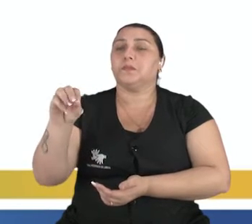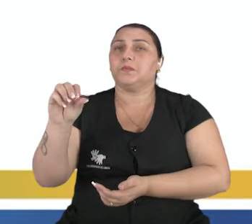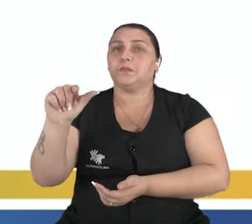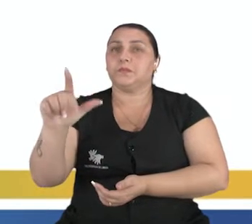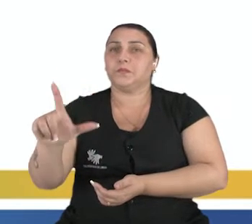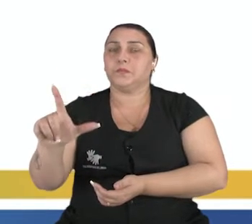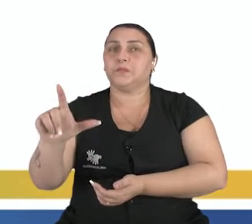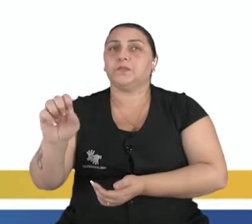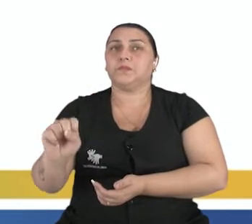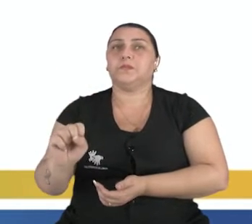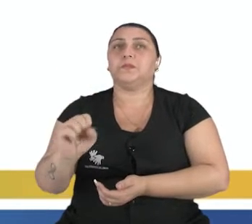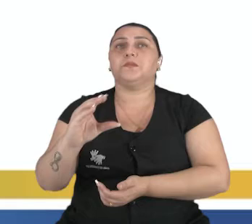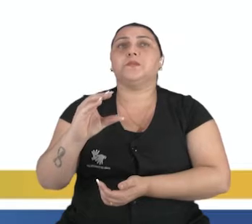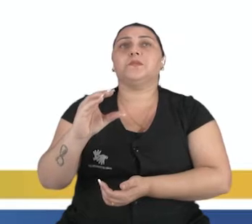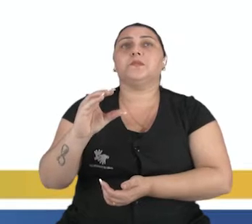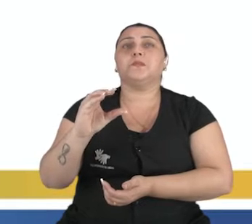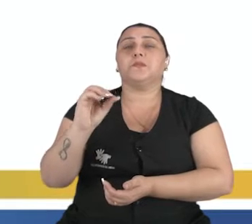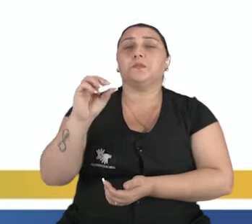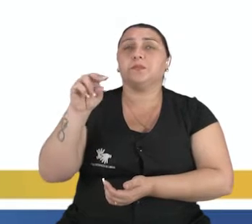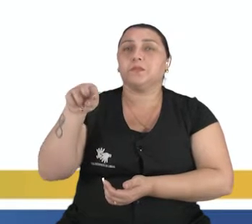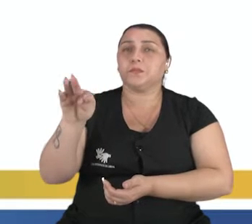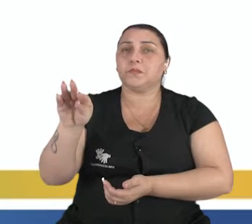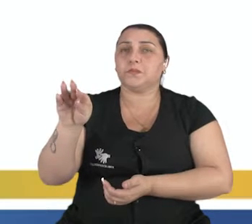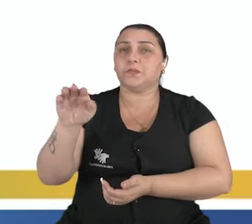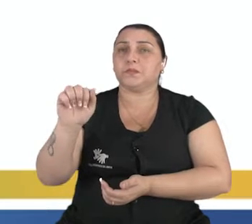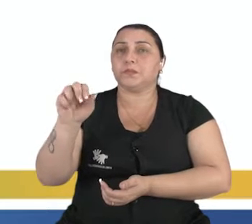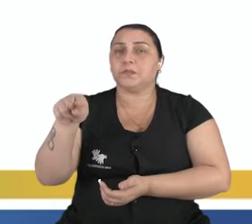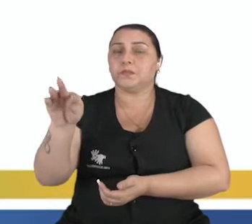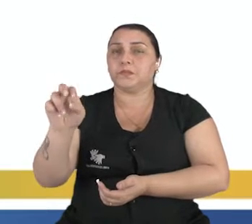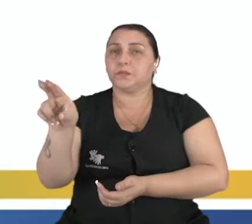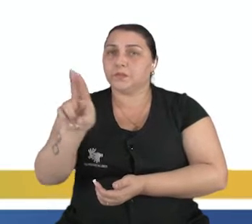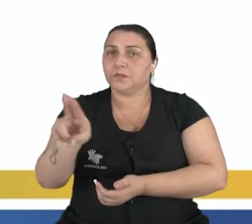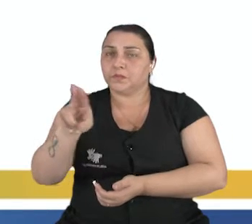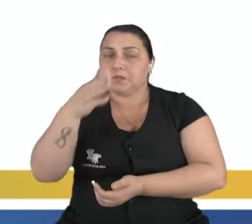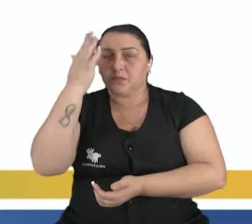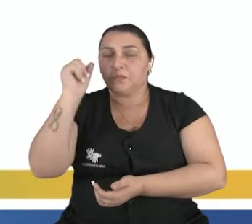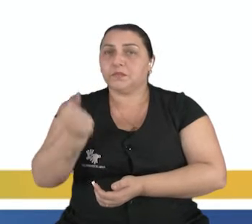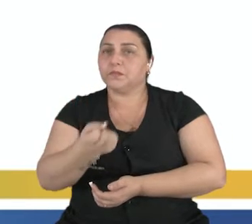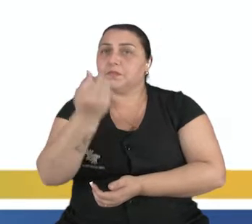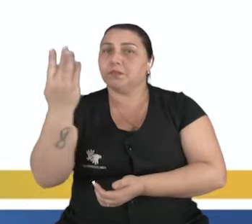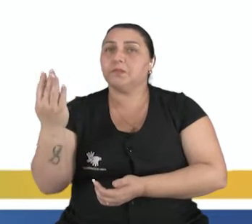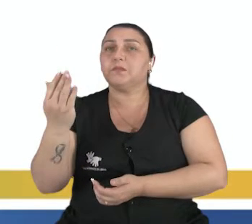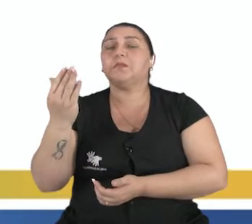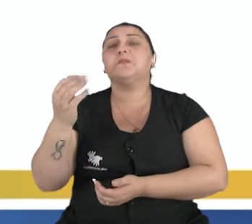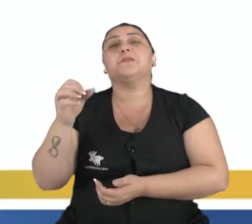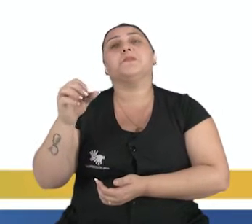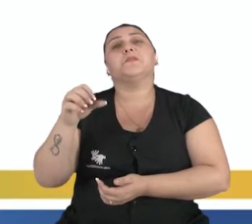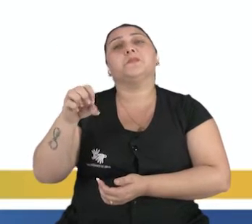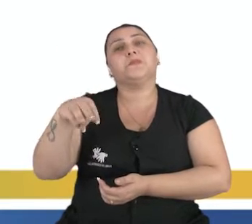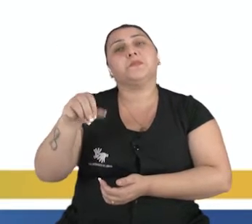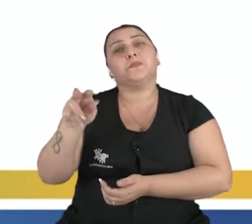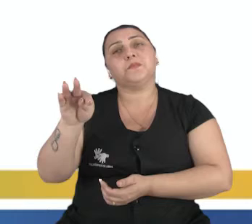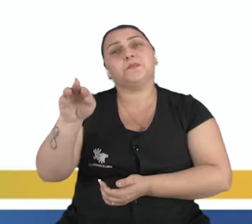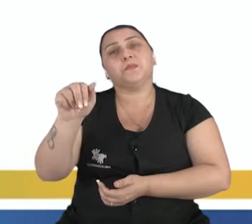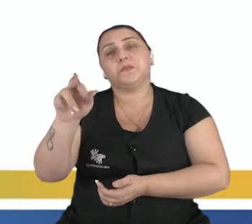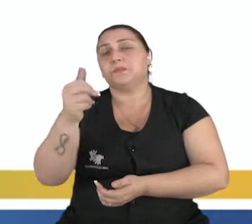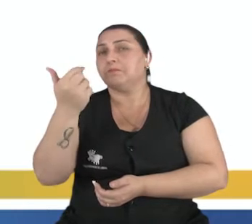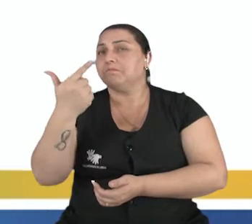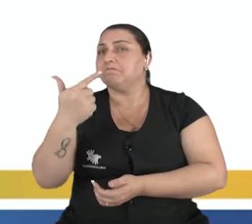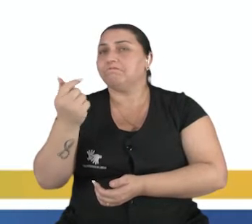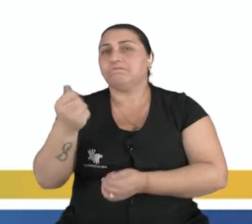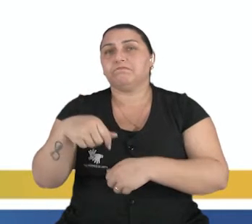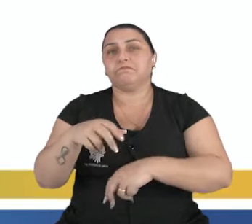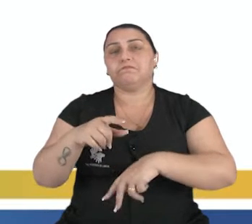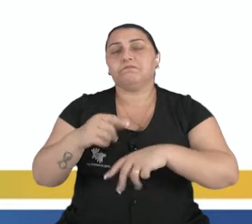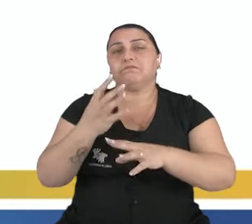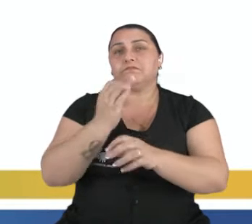é a constante é uma constante, né, que é utilizada para saber a quantidade de matéria. Como não tem como calcular